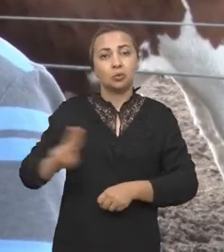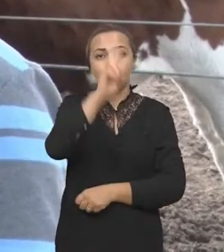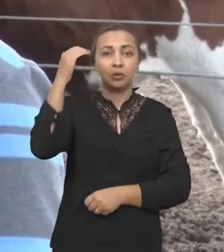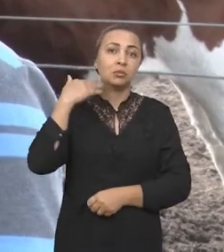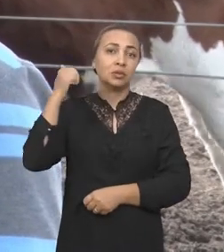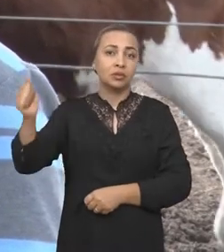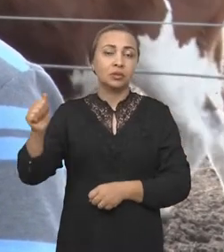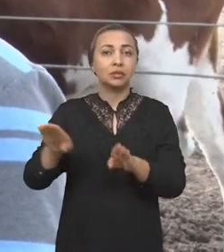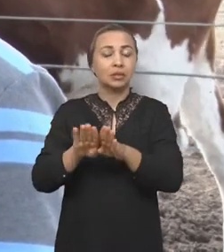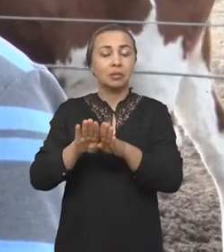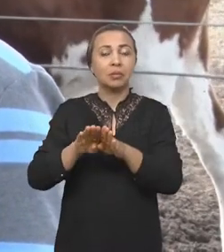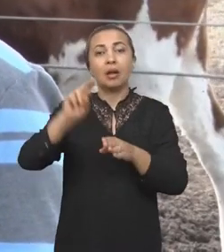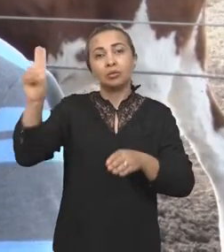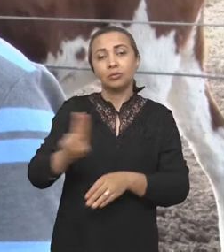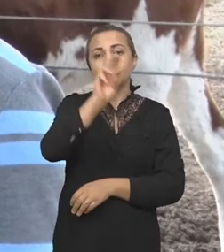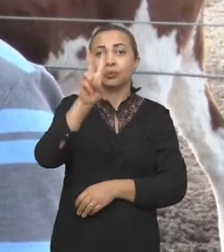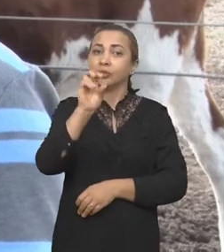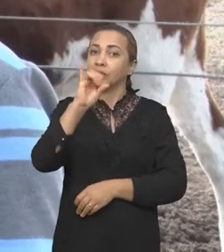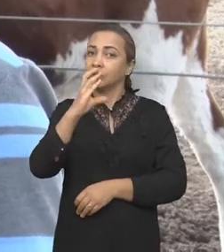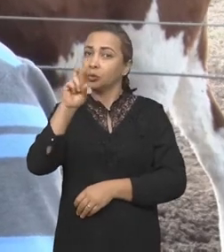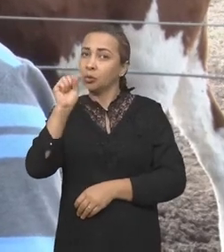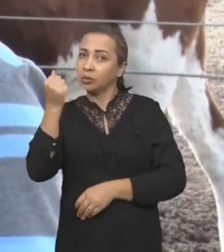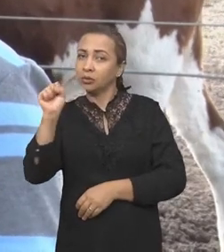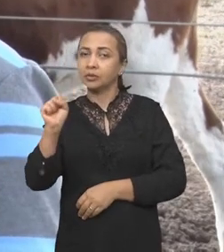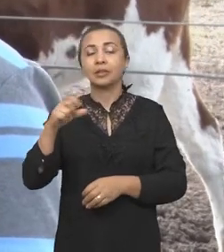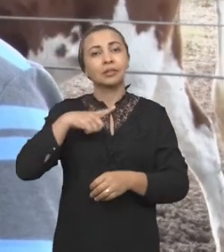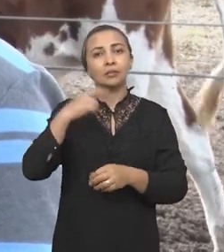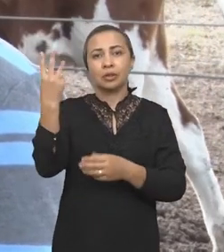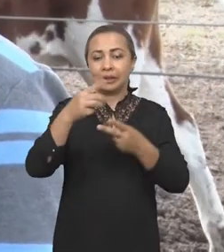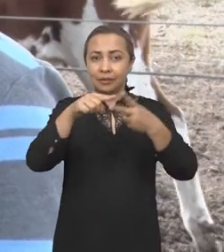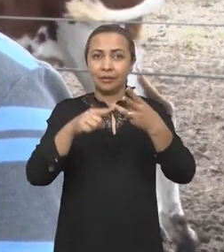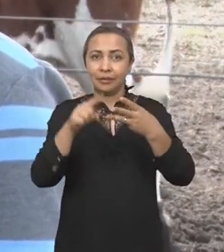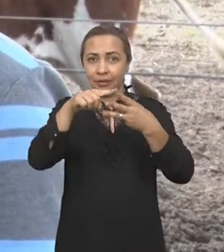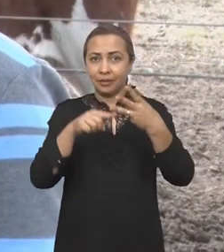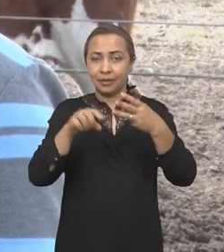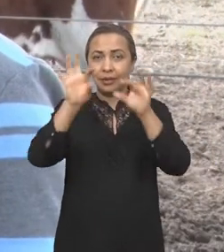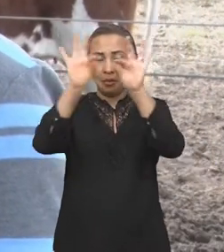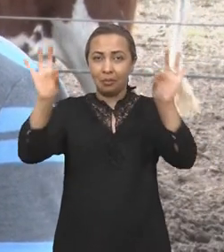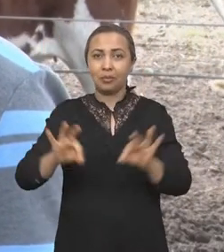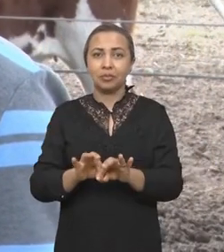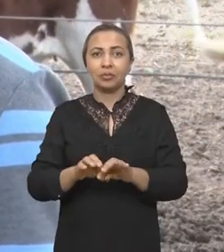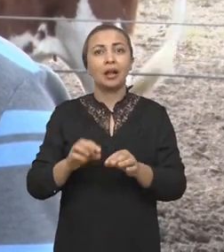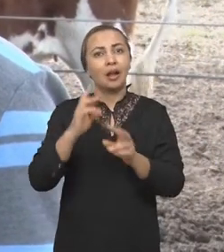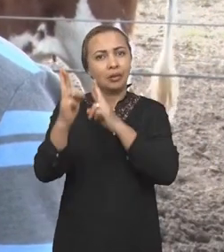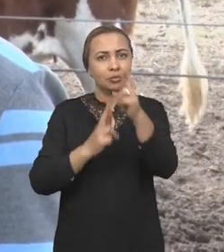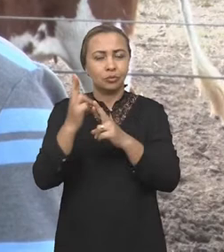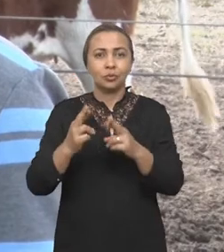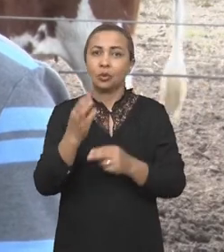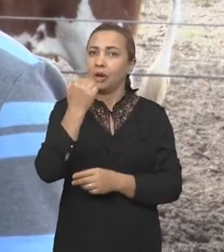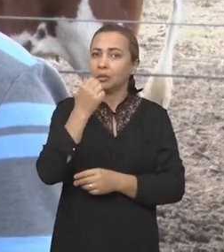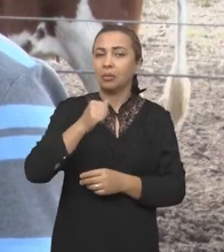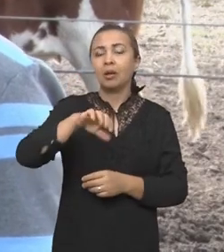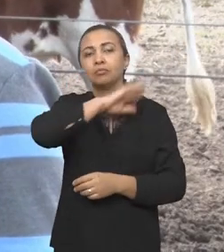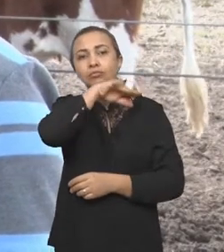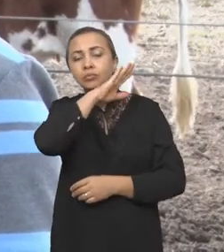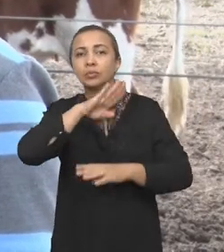a Universidade de Wisconsin. A gente teve dois grandes projetos, um relacionado com nutrição animal e outro relacionado com a reprodução.